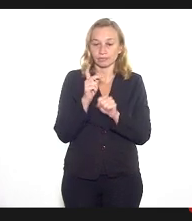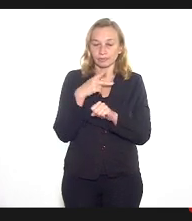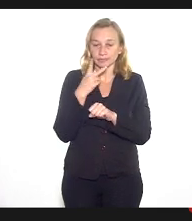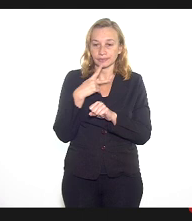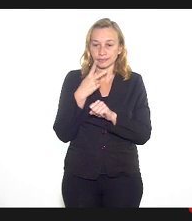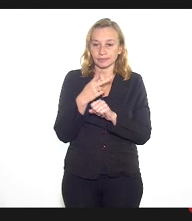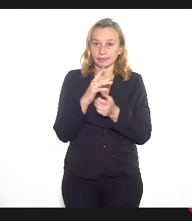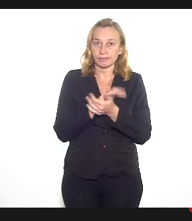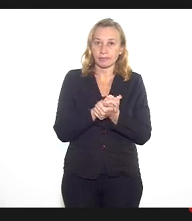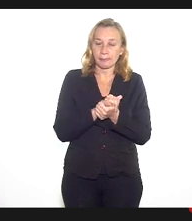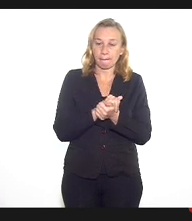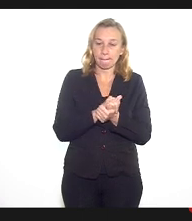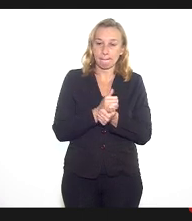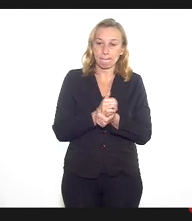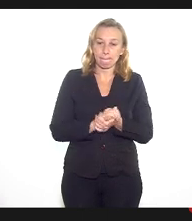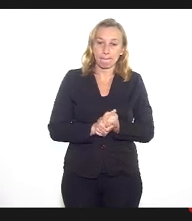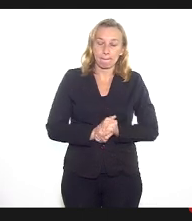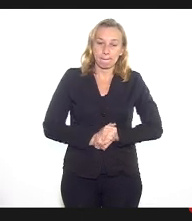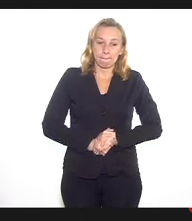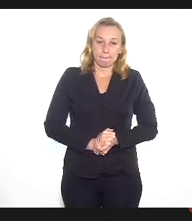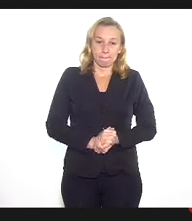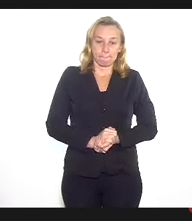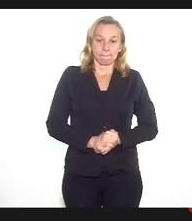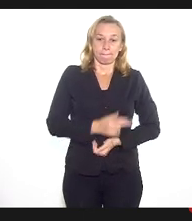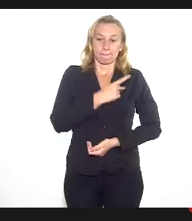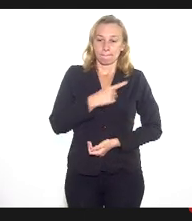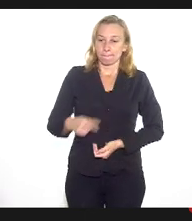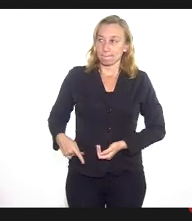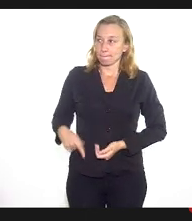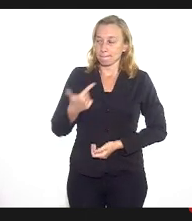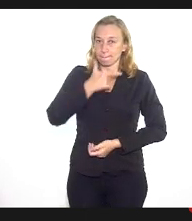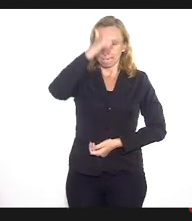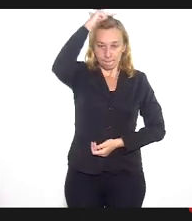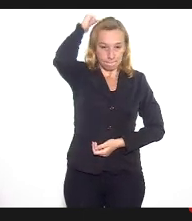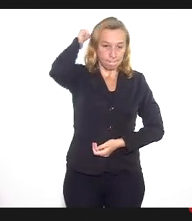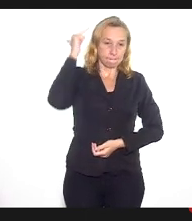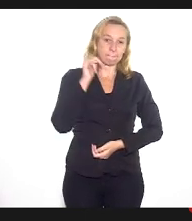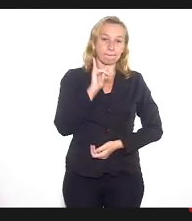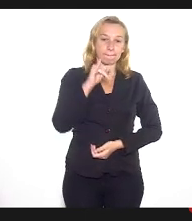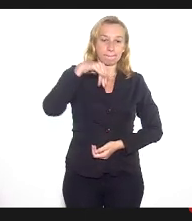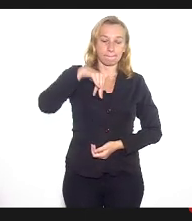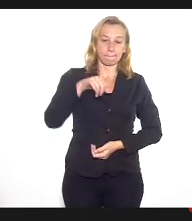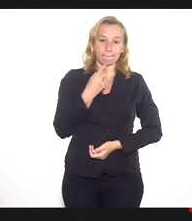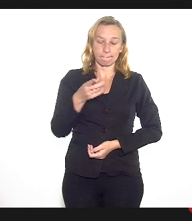é a parte, presidente Luiz Paulo, sobre o lado de reinjeção.